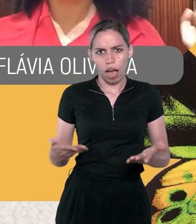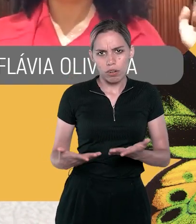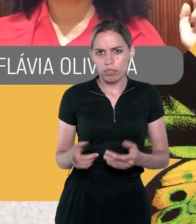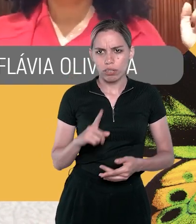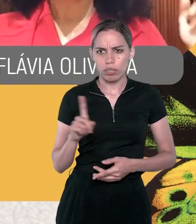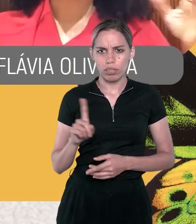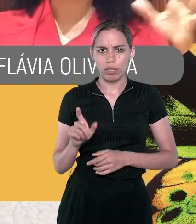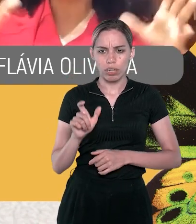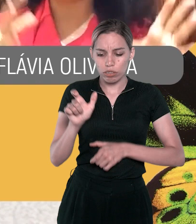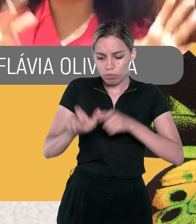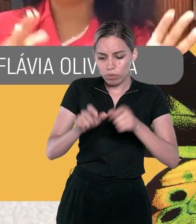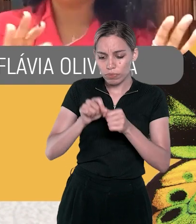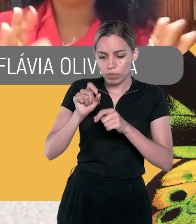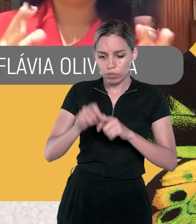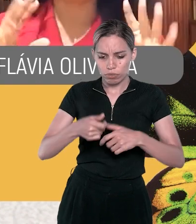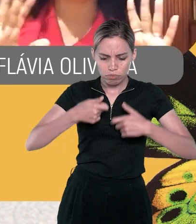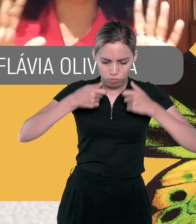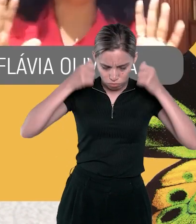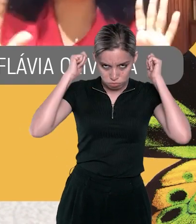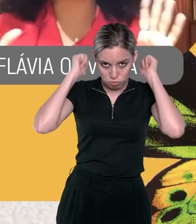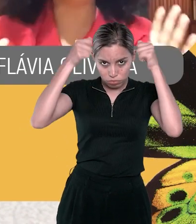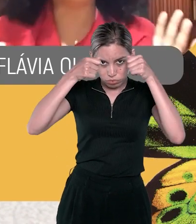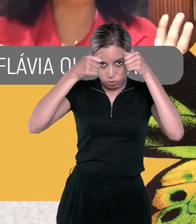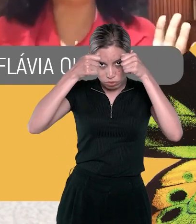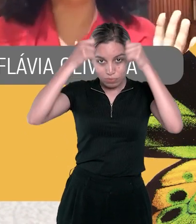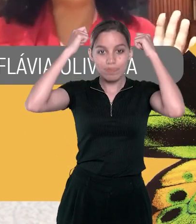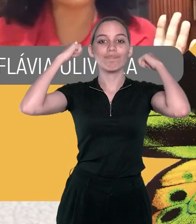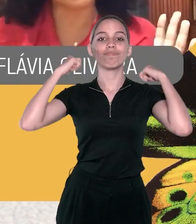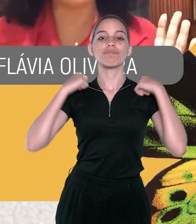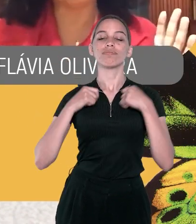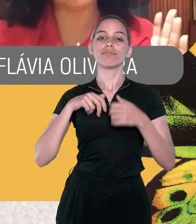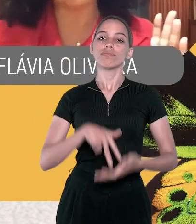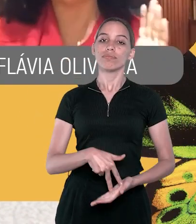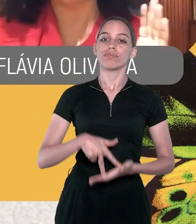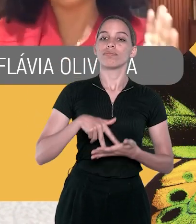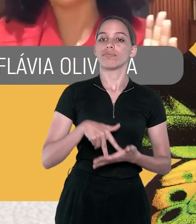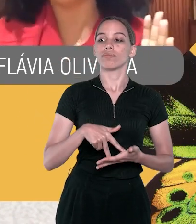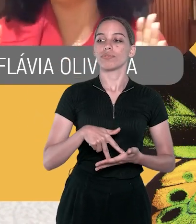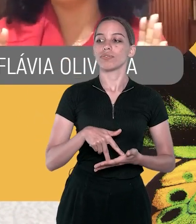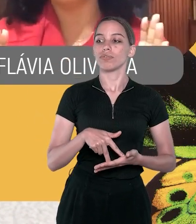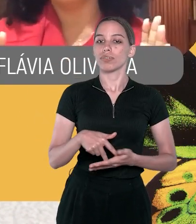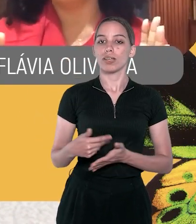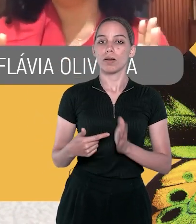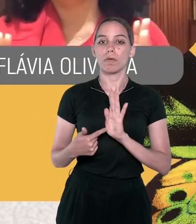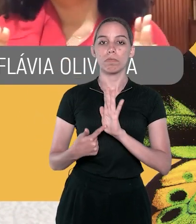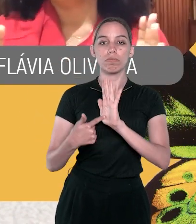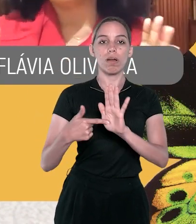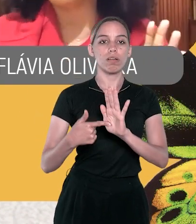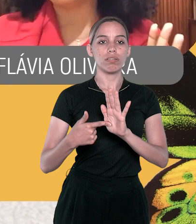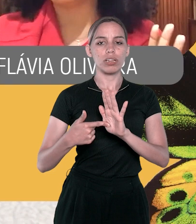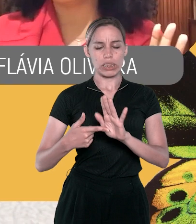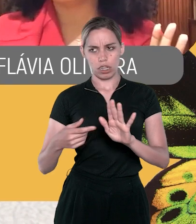capuz, com as dores e delícias que isso significa, porque